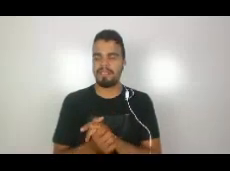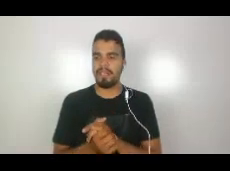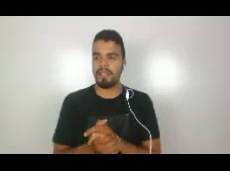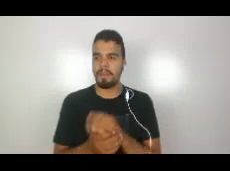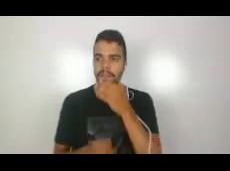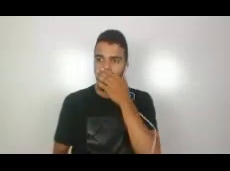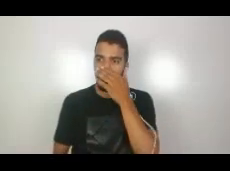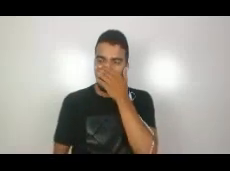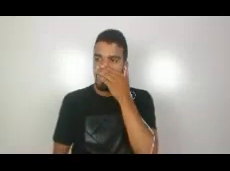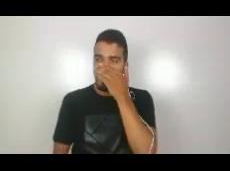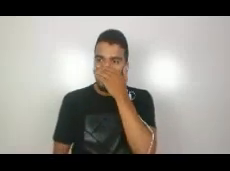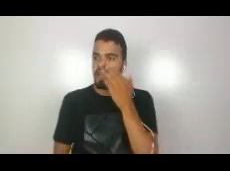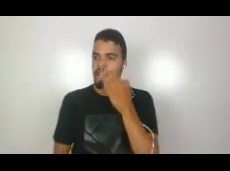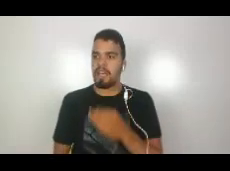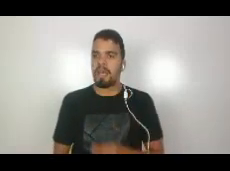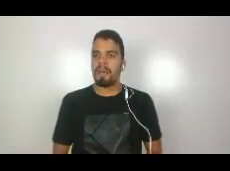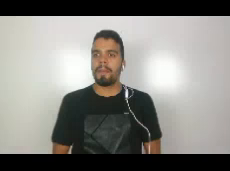pela parceria.